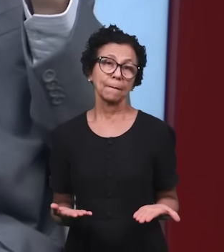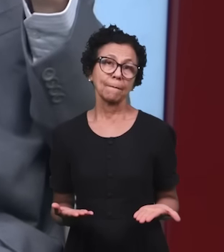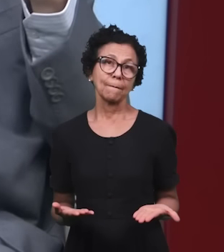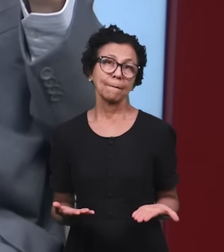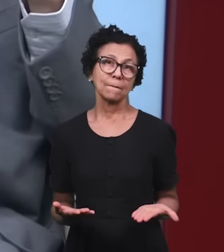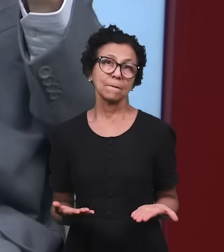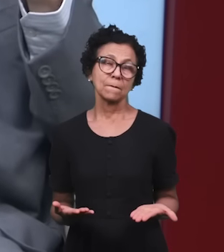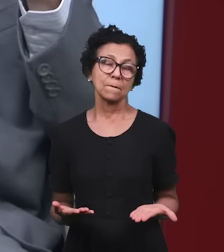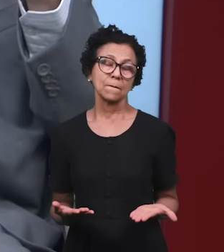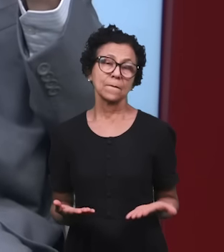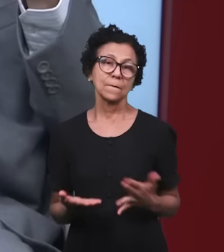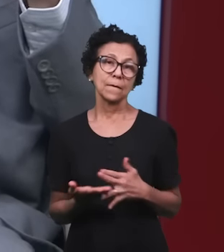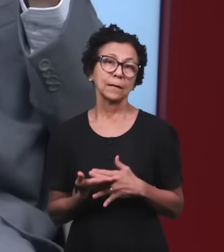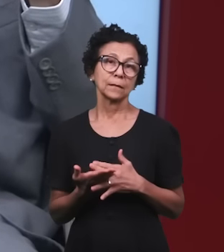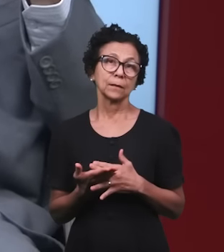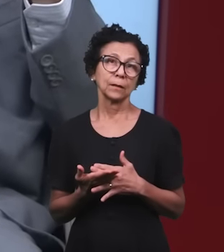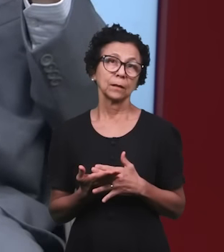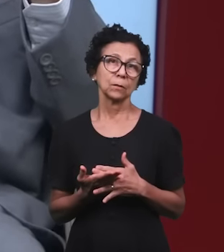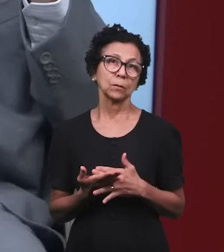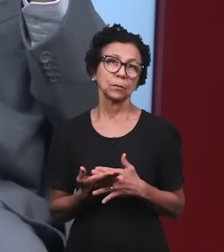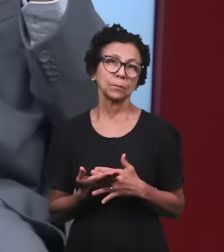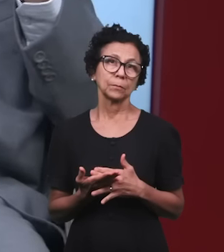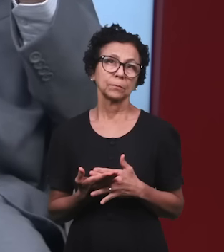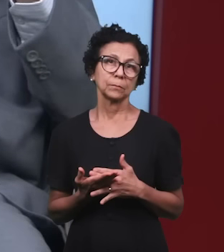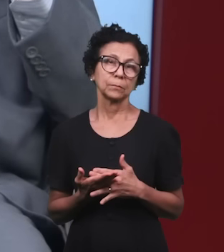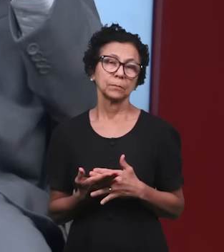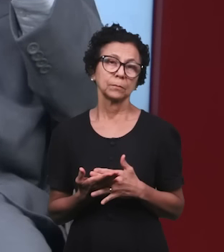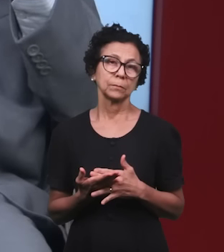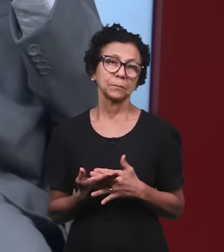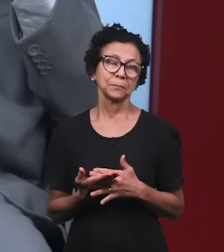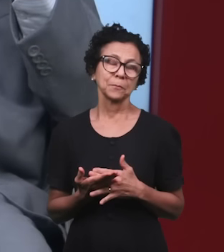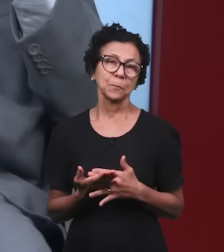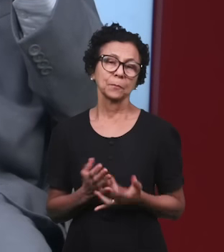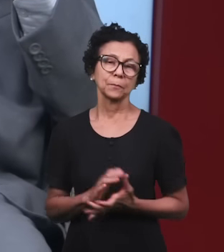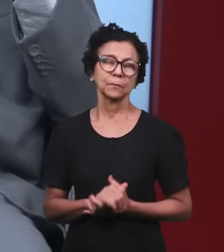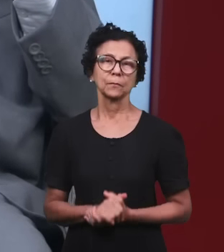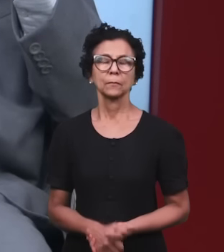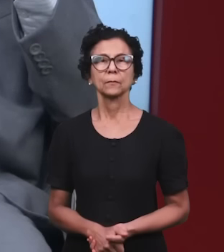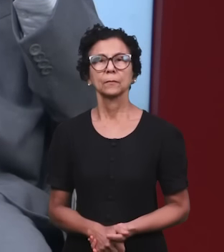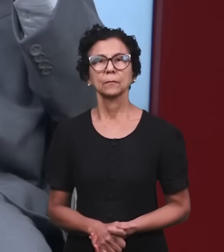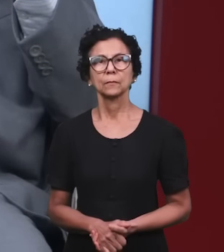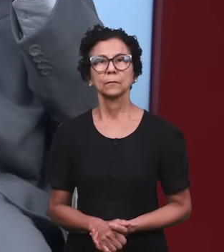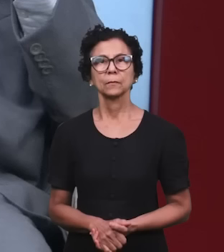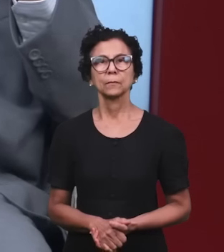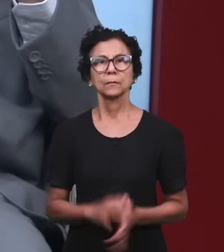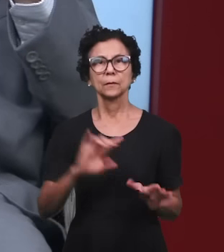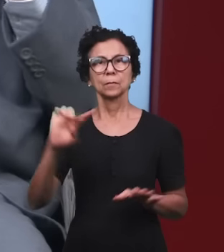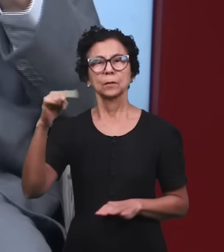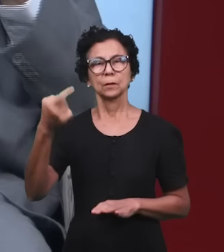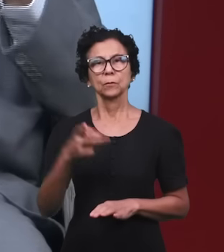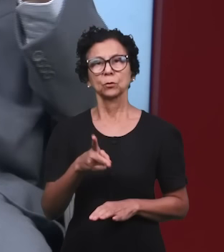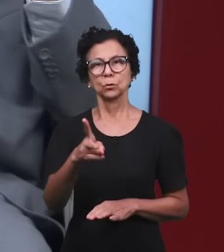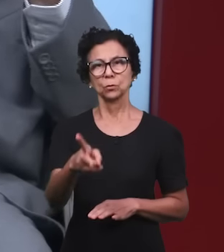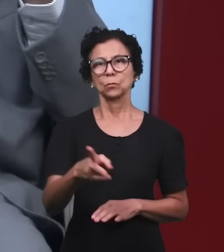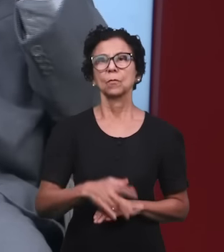intervalo para dar continuidade na próxima semana, uma vez que há